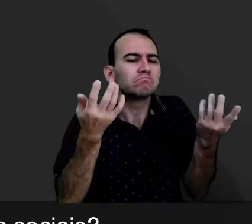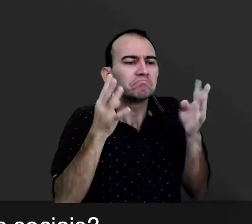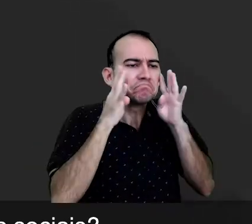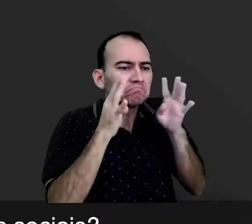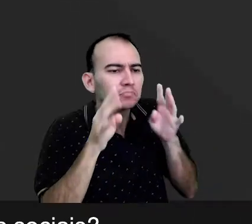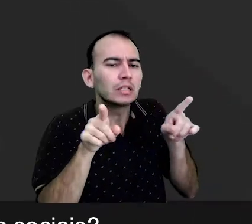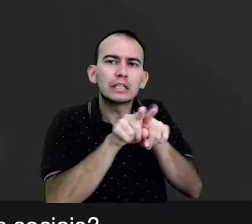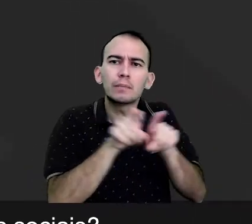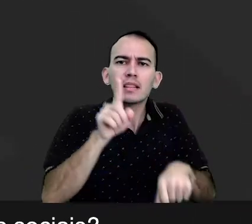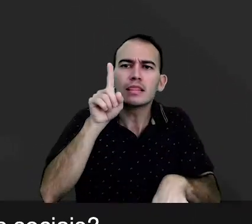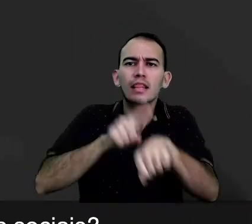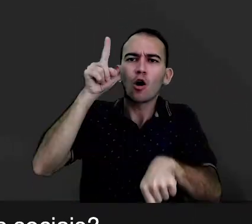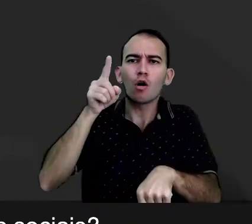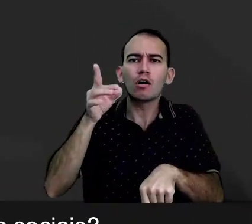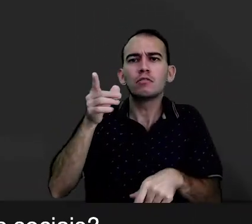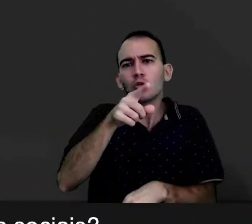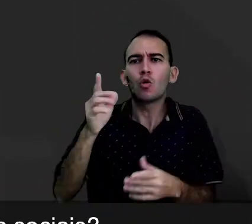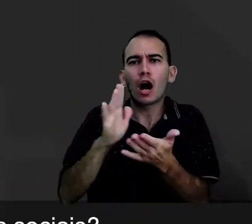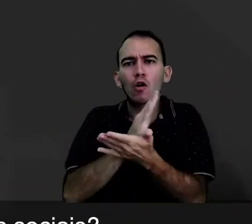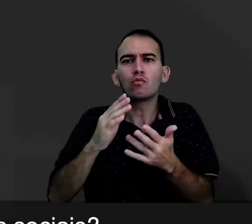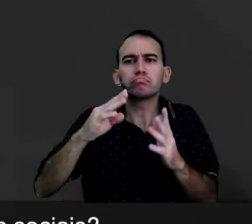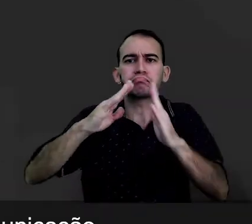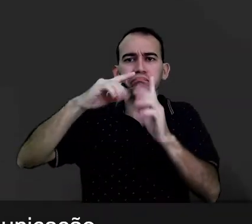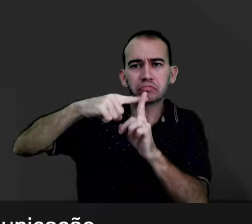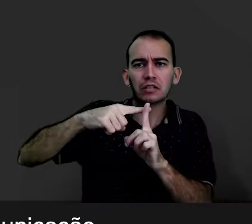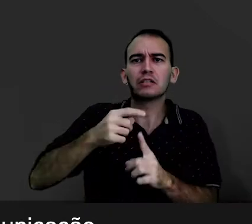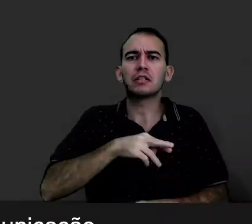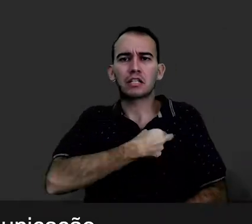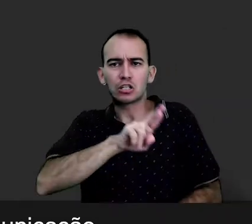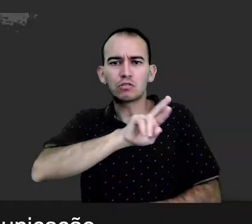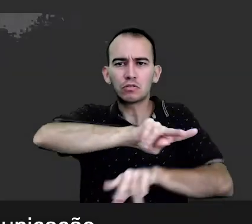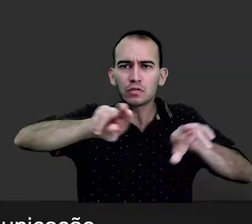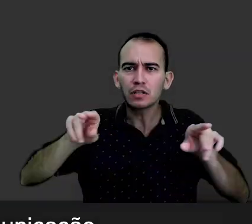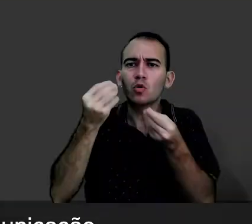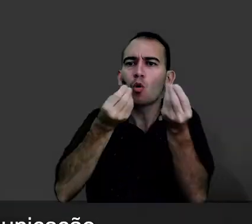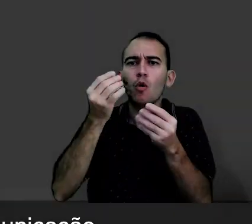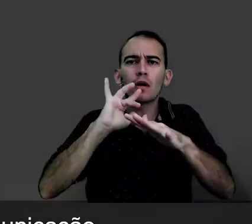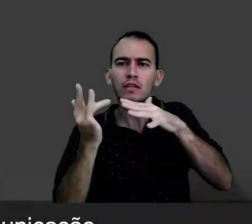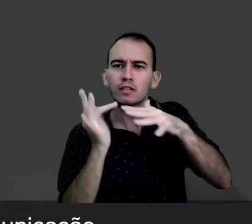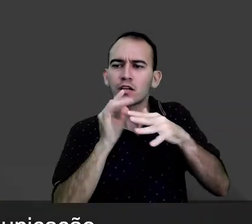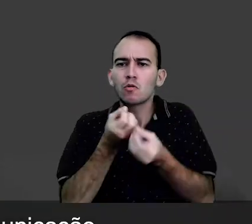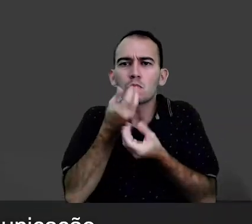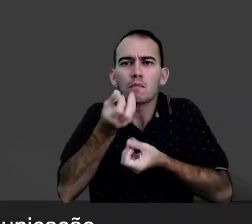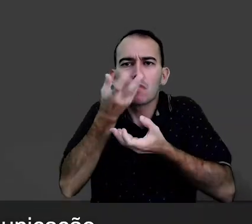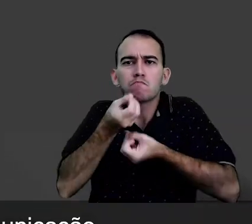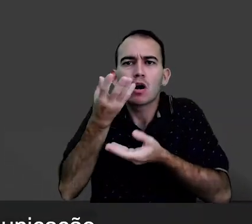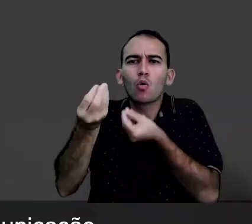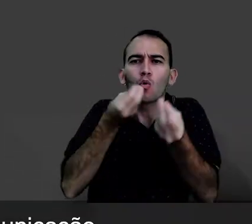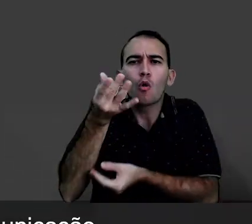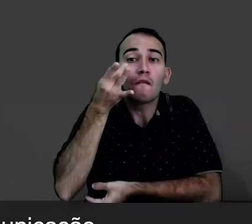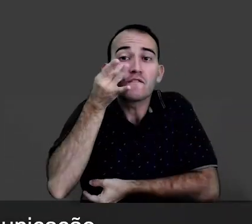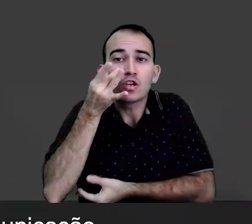nas transmissões ao vivo das missas pelas redes sociais? Quais são as estratégias adotadas pelas